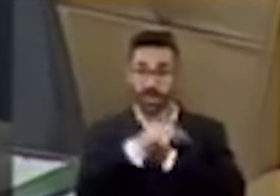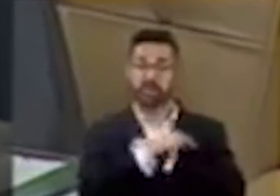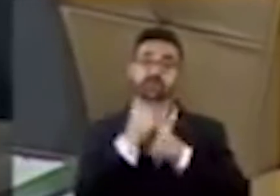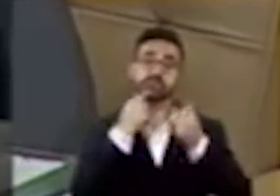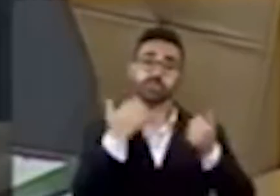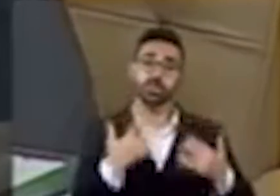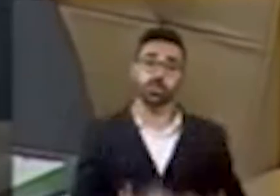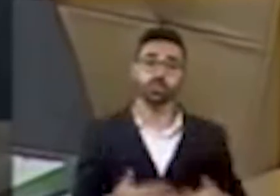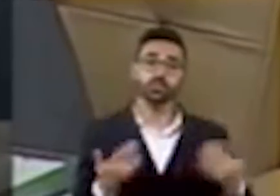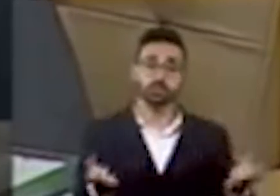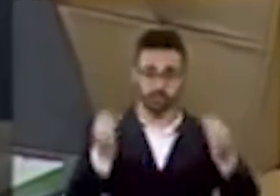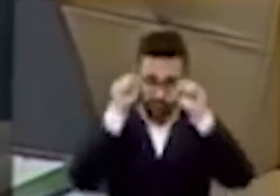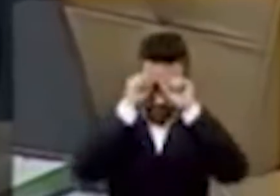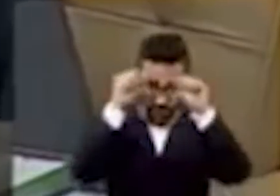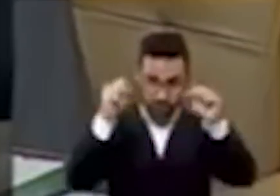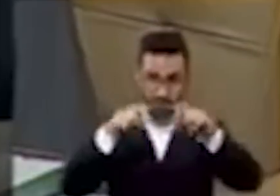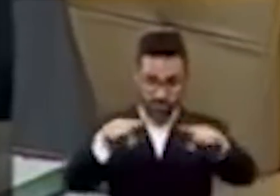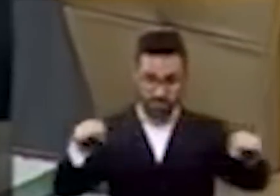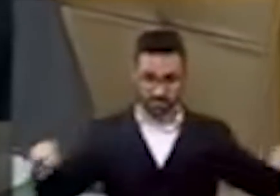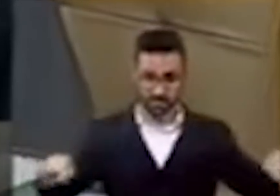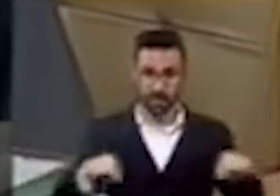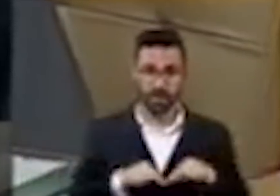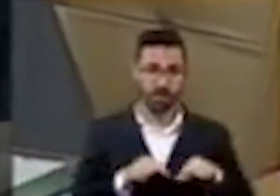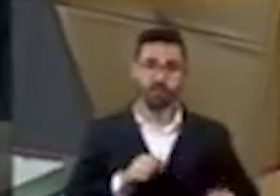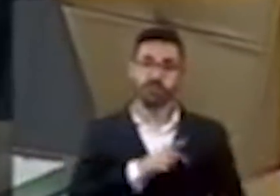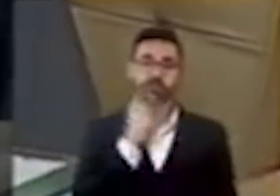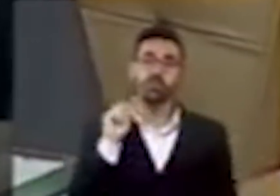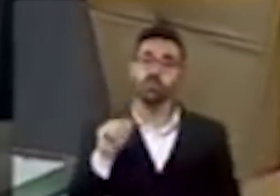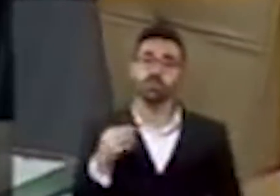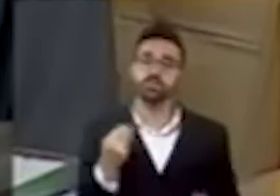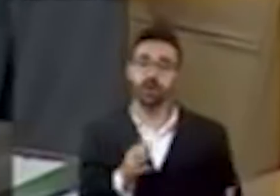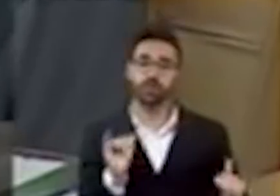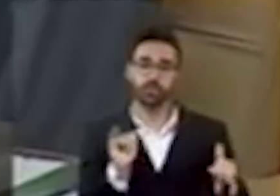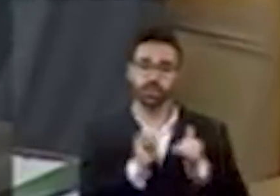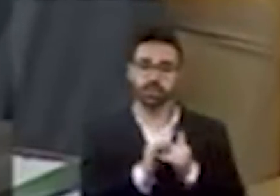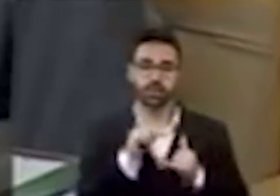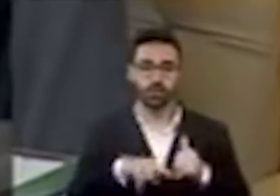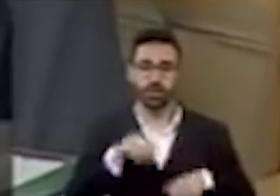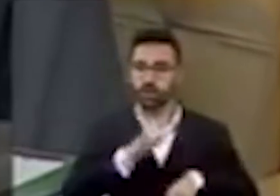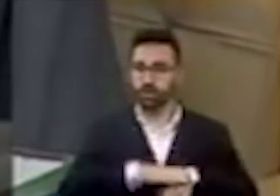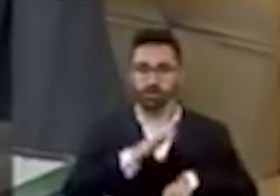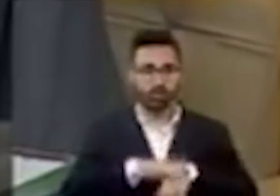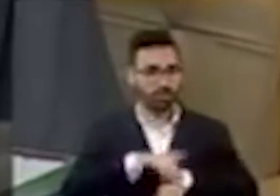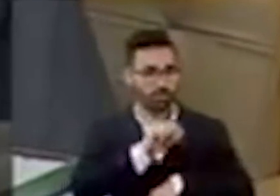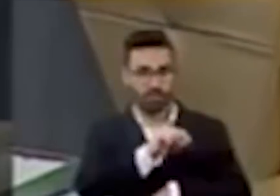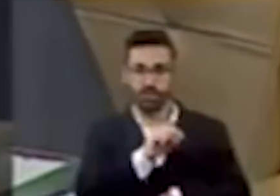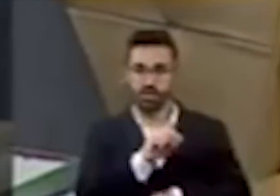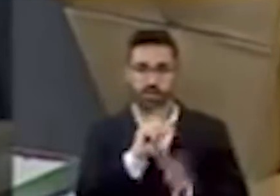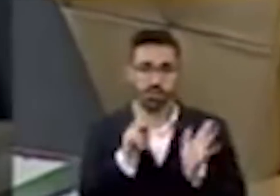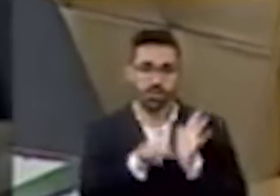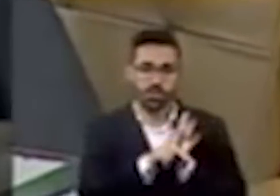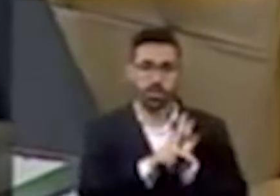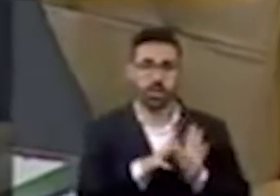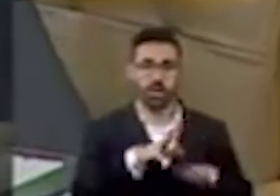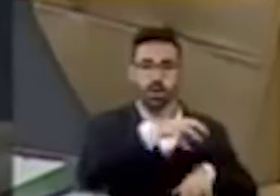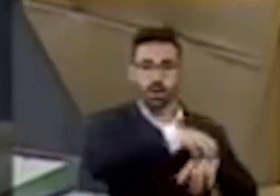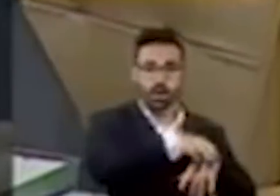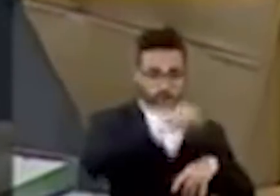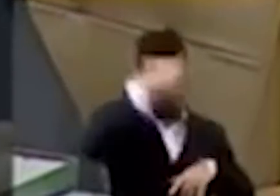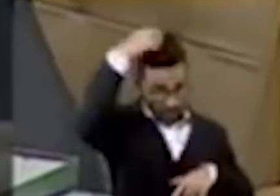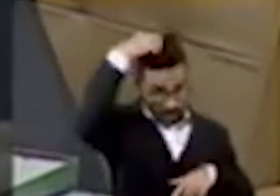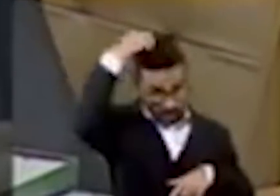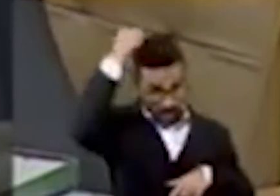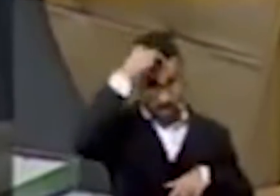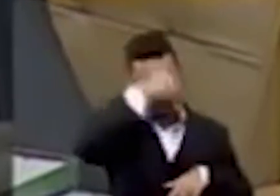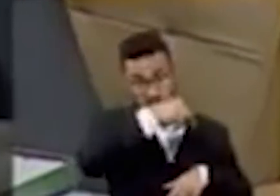sala do Tribunal Supremo Espanhol afirmou que o indulto é uma prerrogativa real de herança absolutista e de